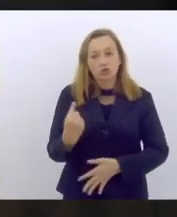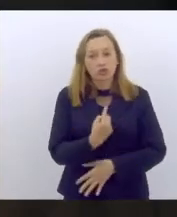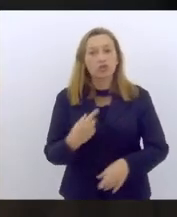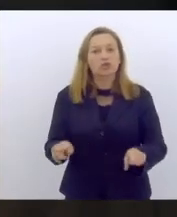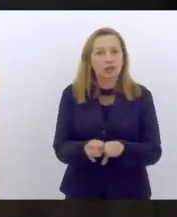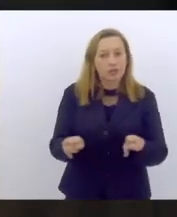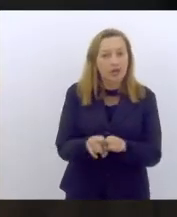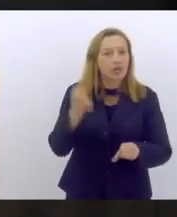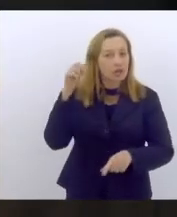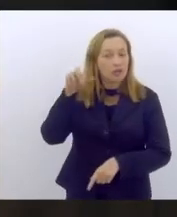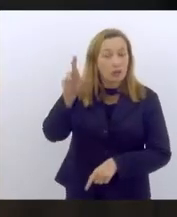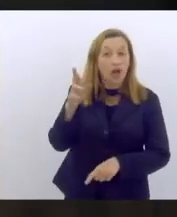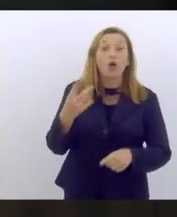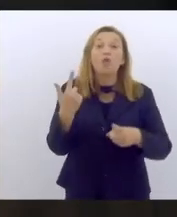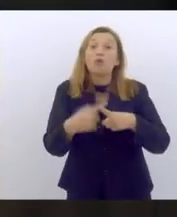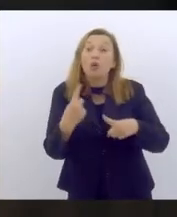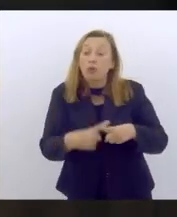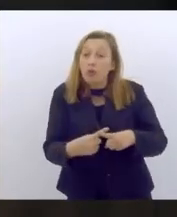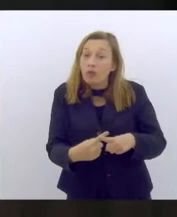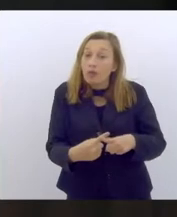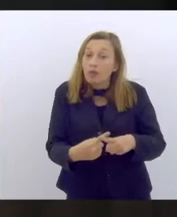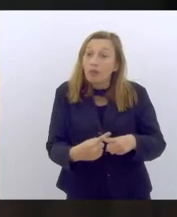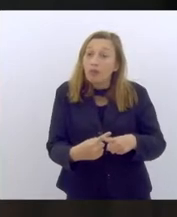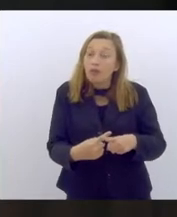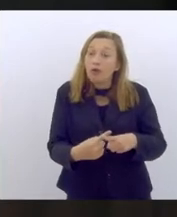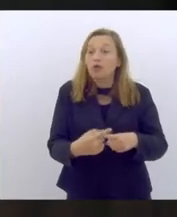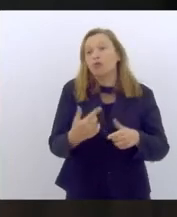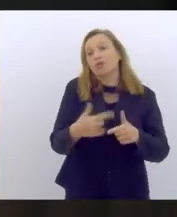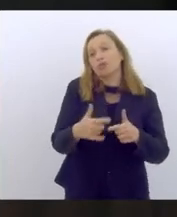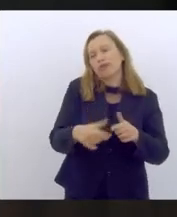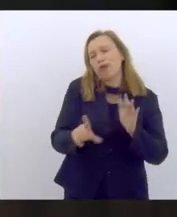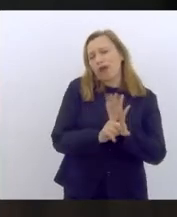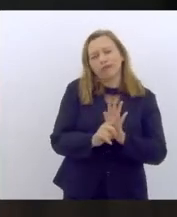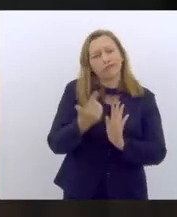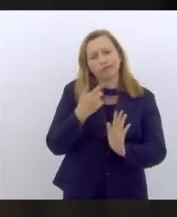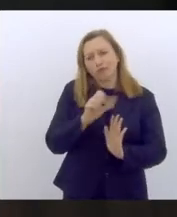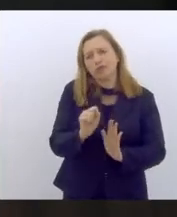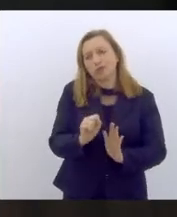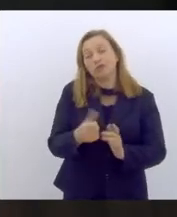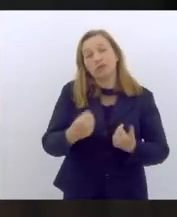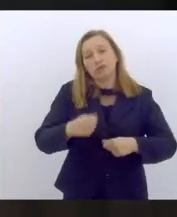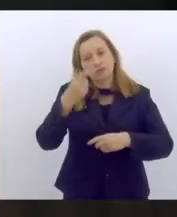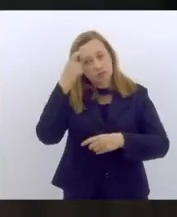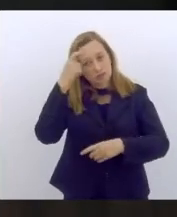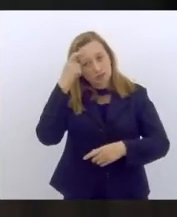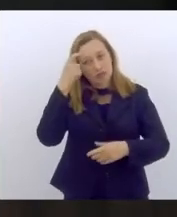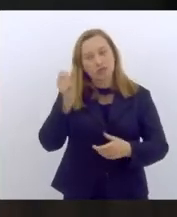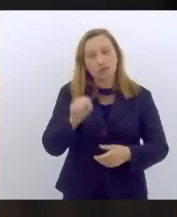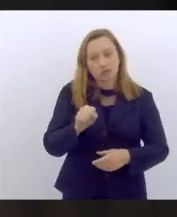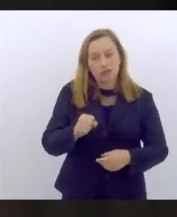é uma problema que infelizmente por lei a gente não consegue né tem que ter um entendimento a gente andou muito com isso